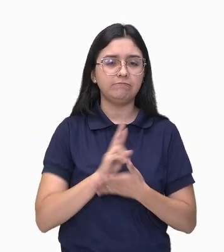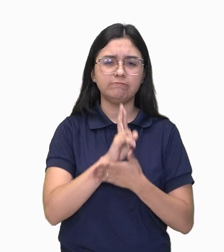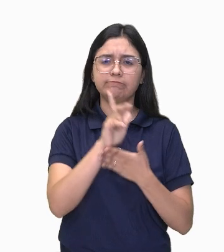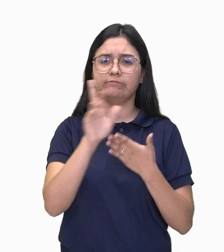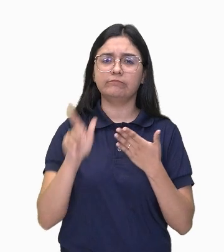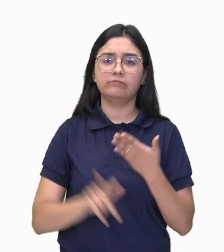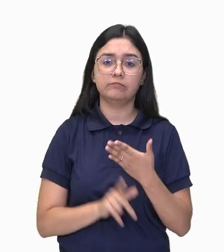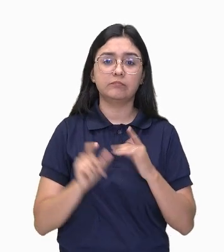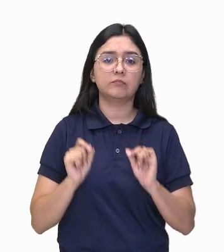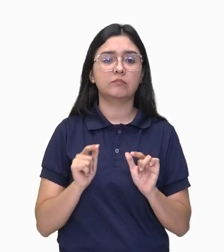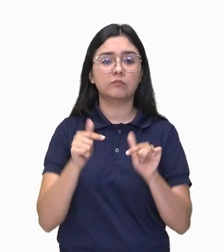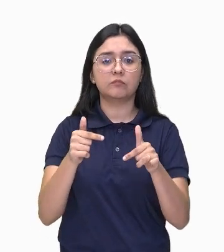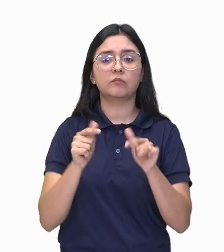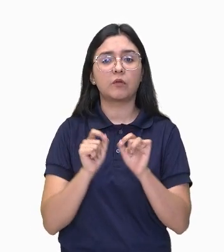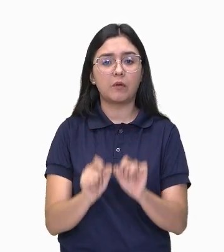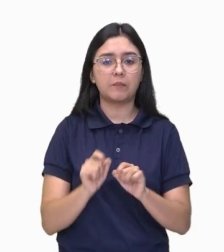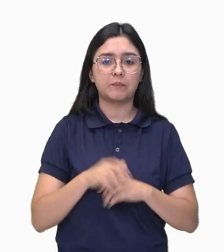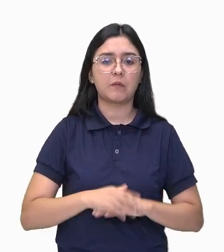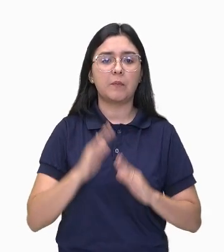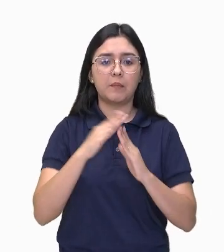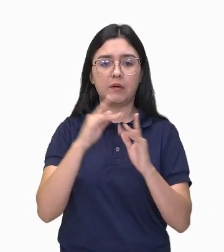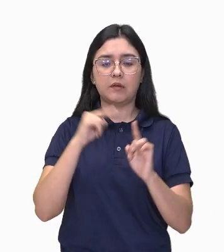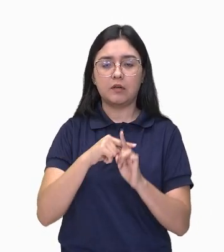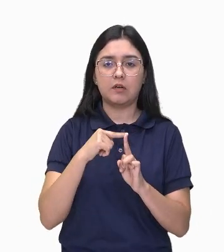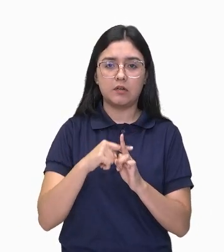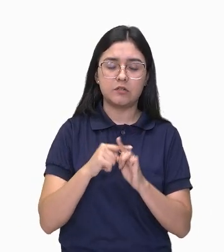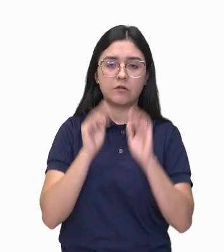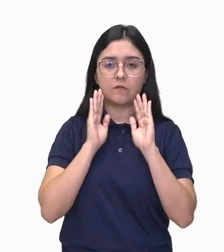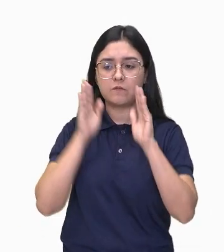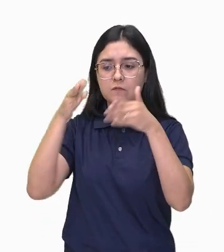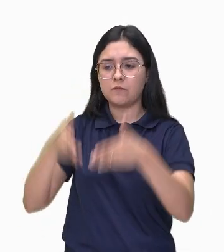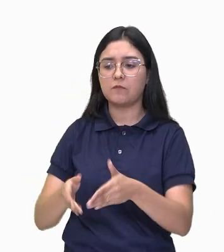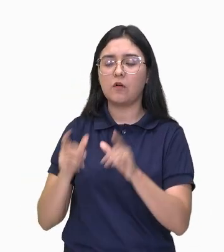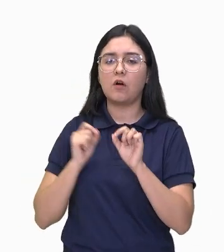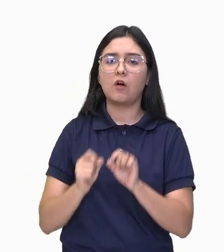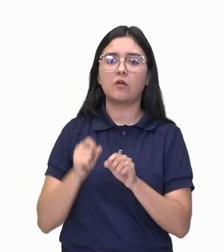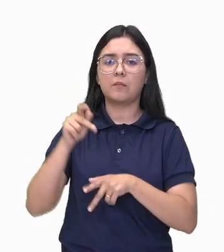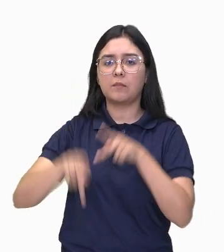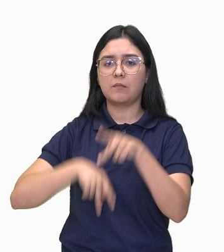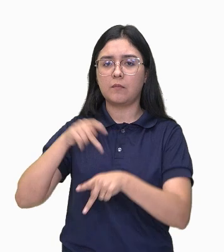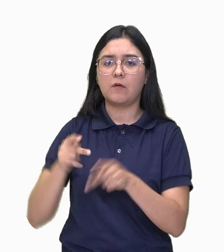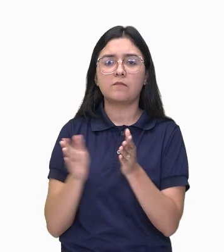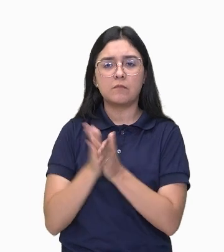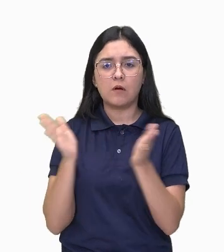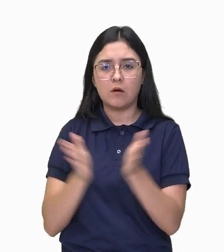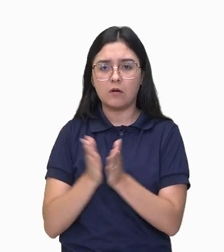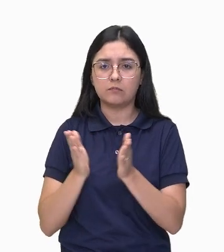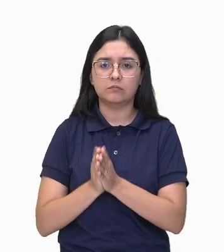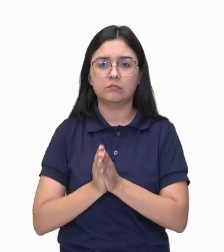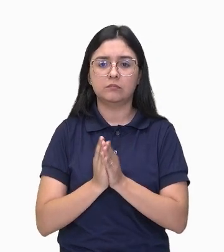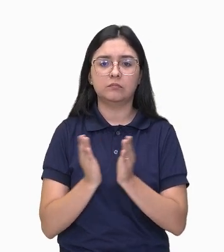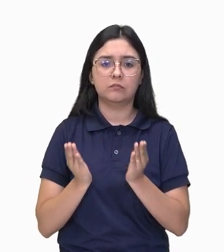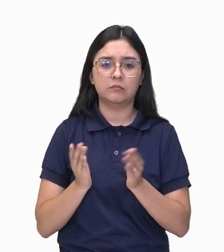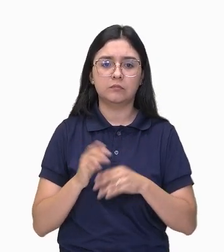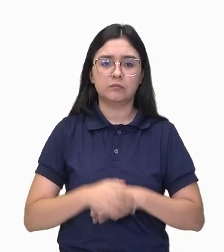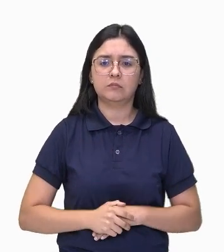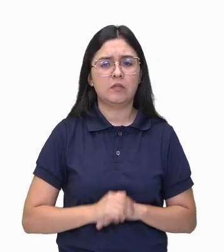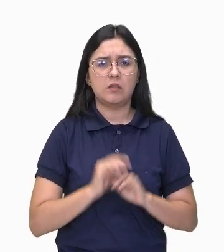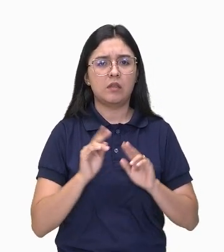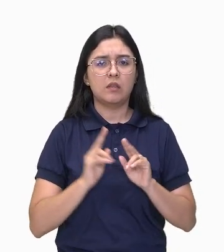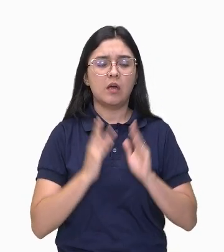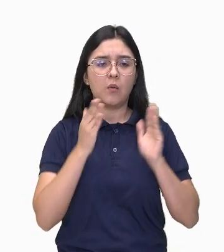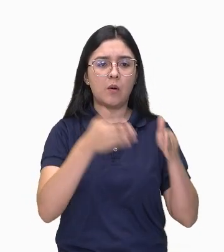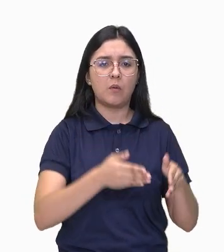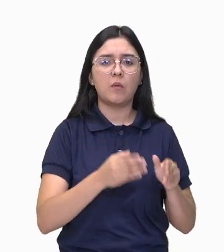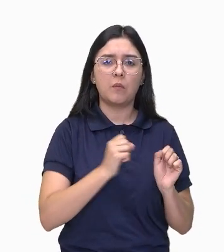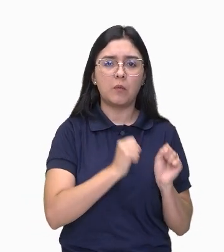que defendem uma igreja voltada aos mais necessitados e não ao poder. Essa reforma foi